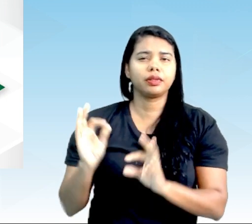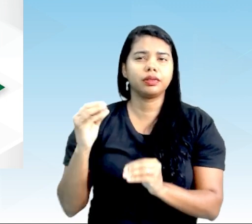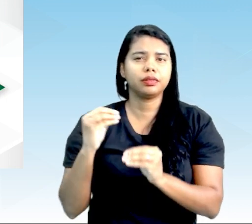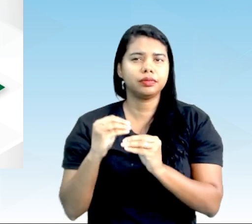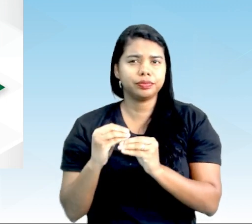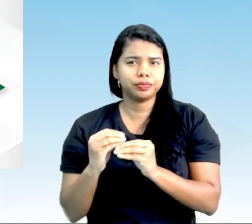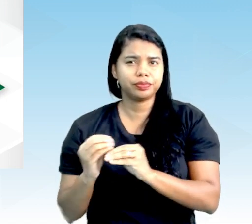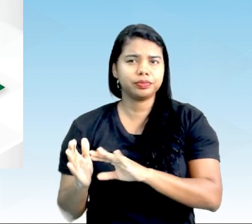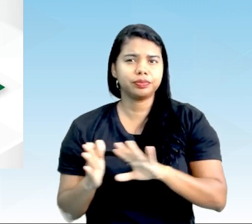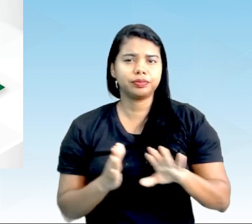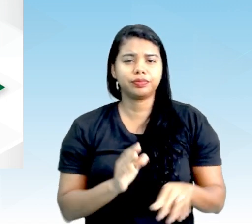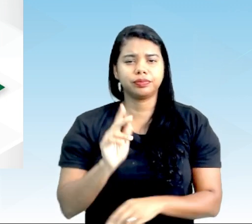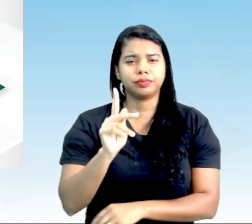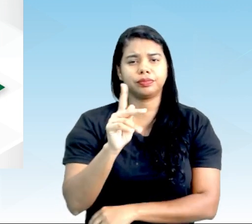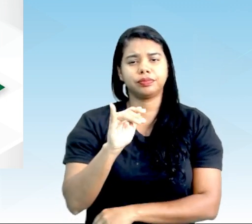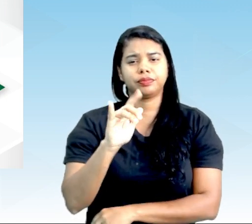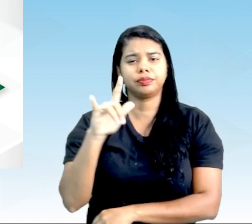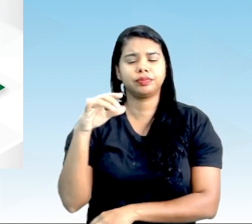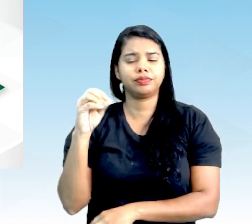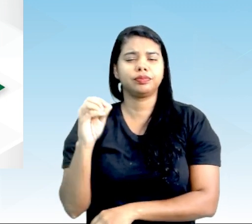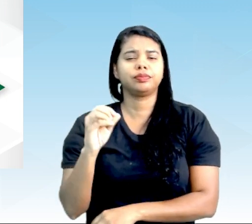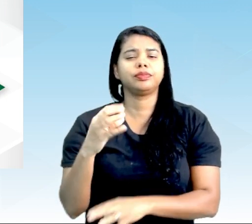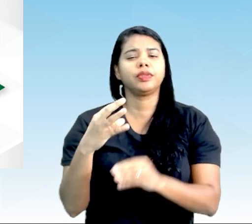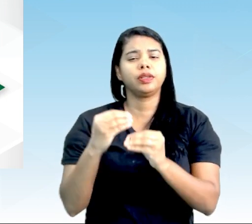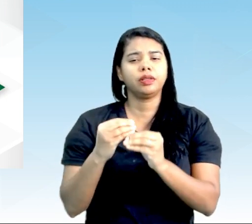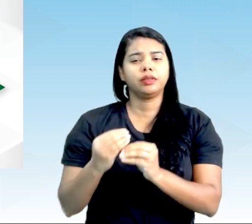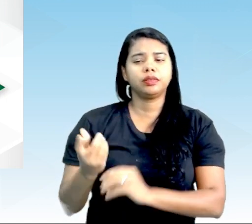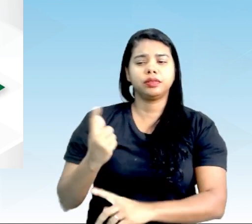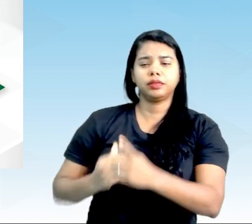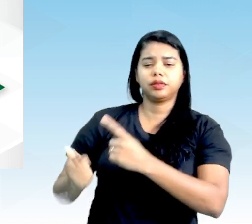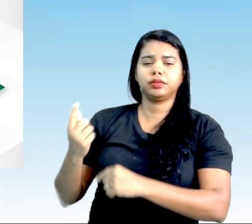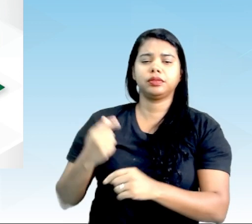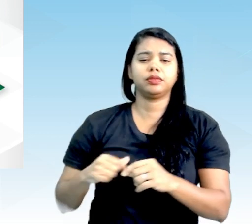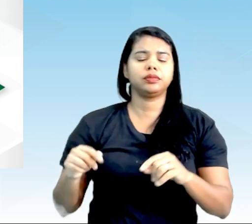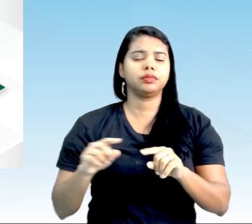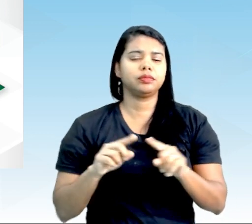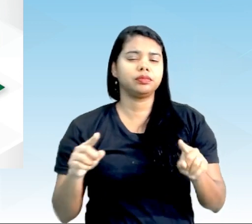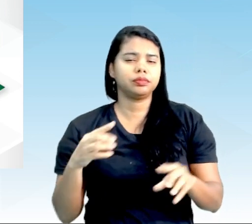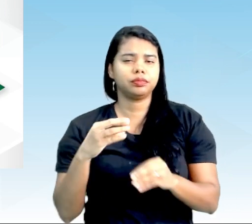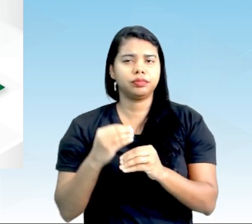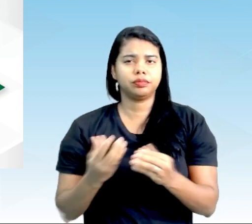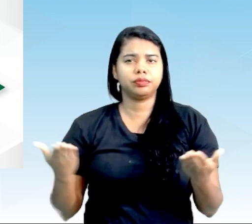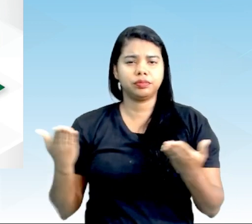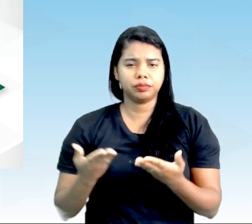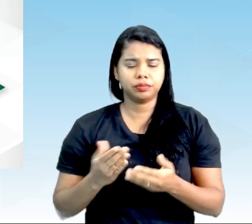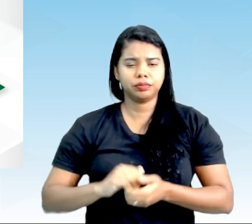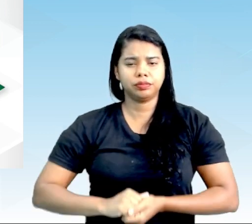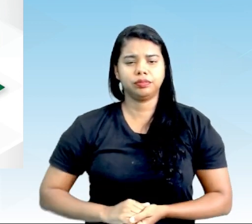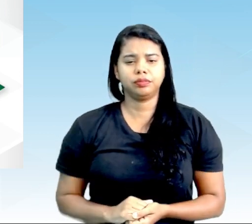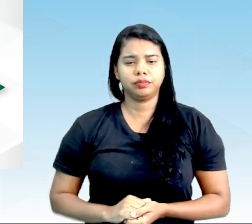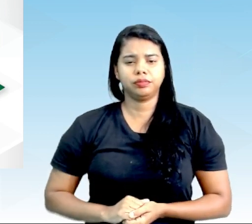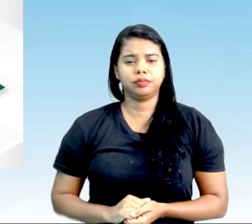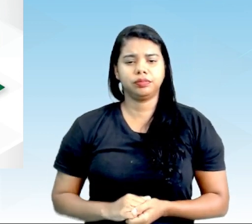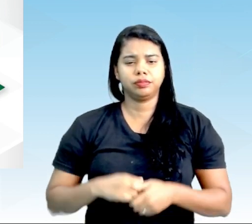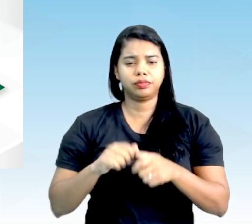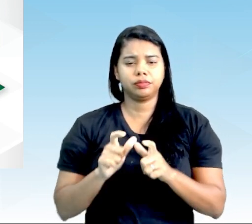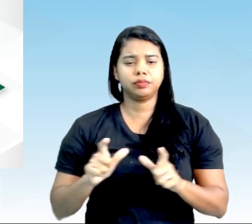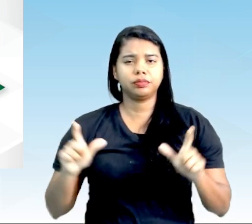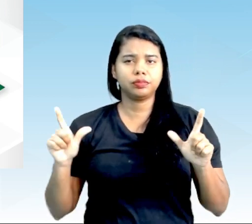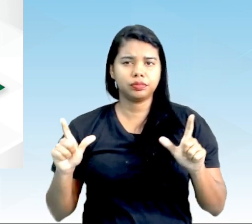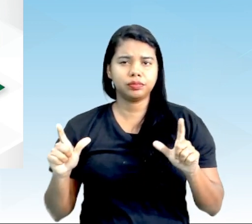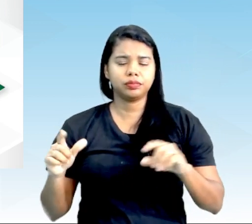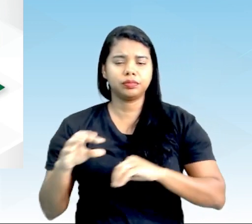para quilograma, né? Então, assim, captação de massa. Vamos falar de grandeza, né? Medição de